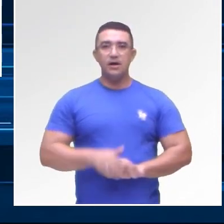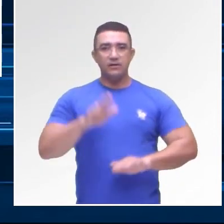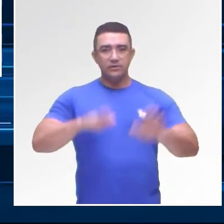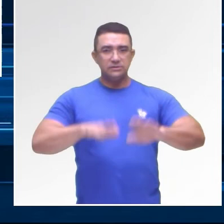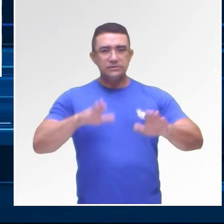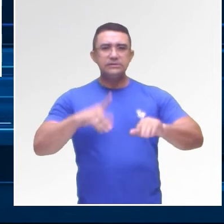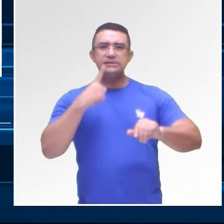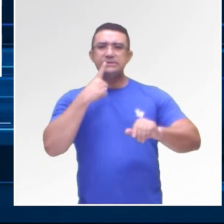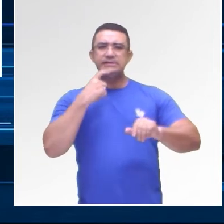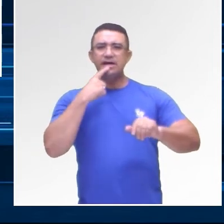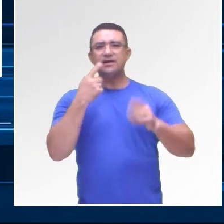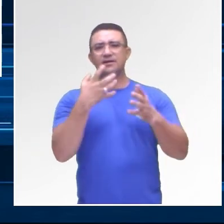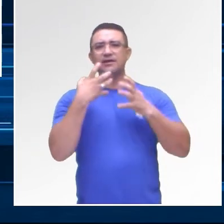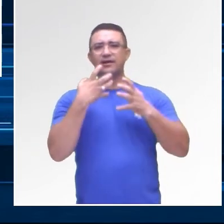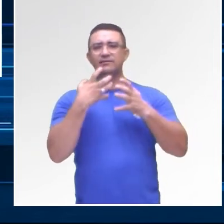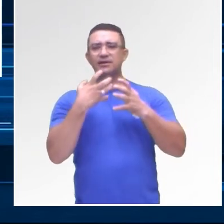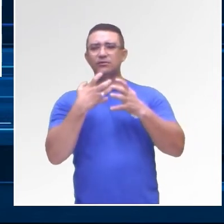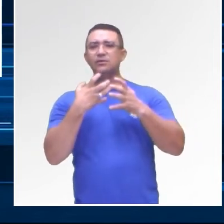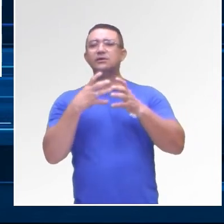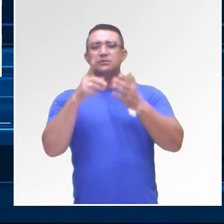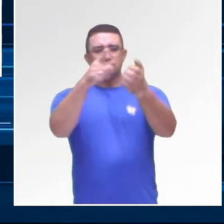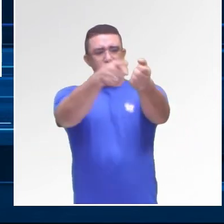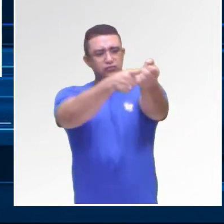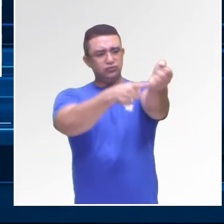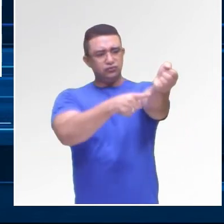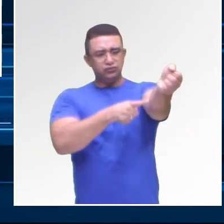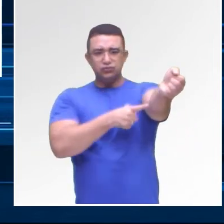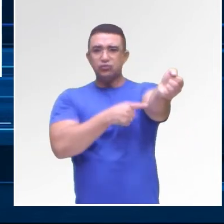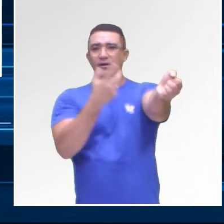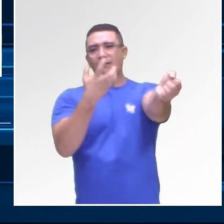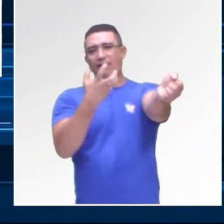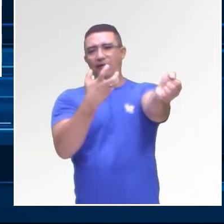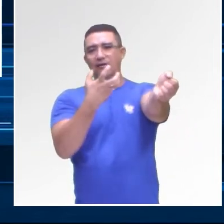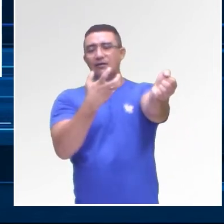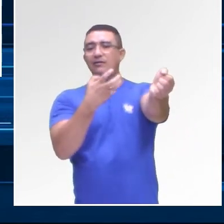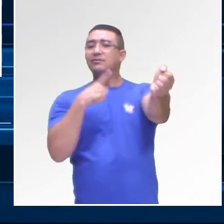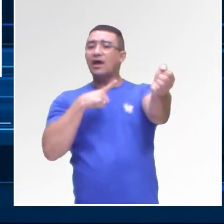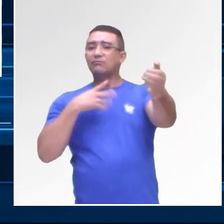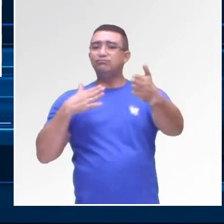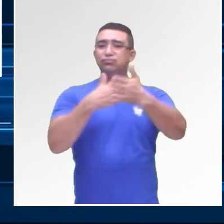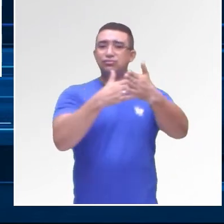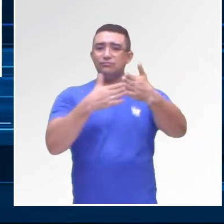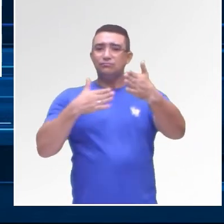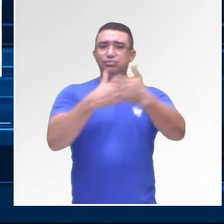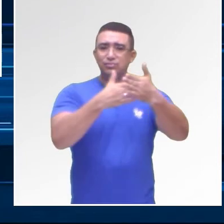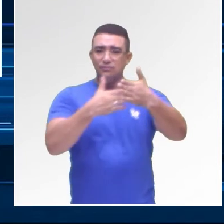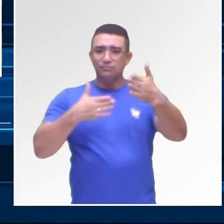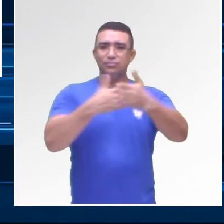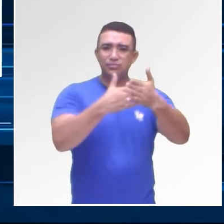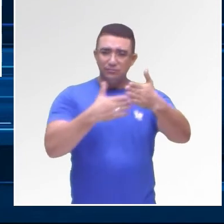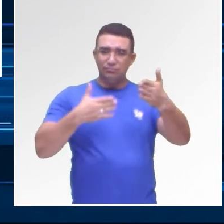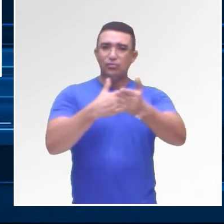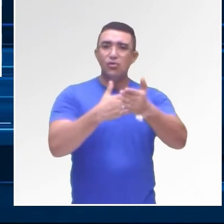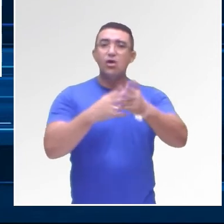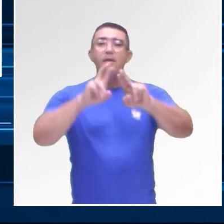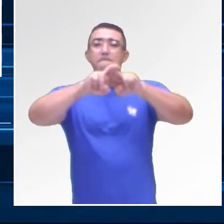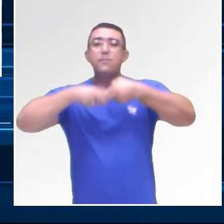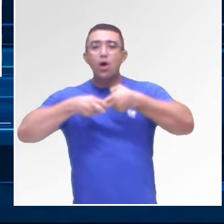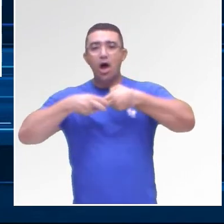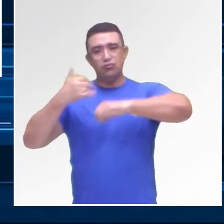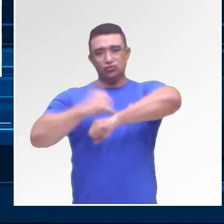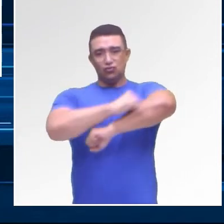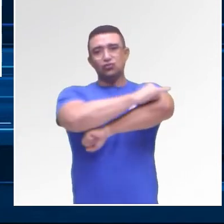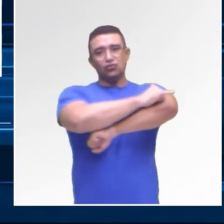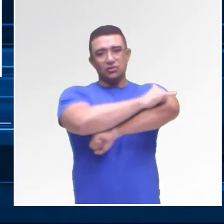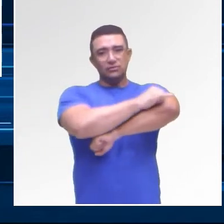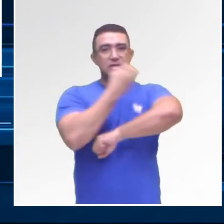sangue para passar aí por esses espaços. Então, o acúmulo de gordura na nossa artéria, ele não é bom para